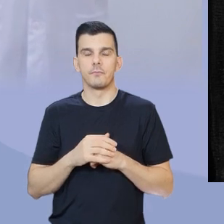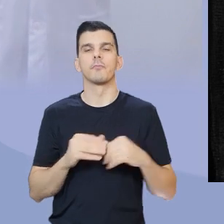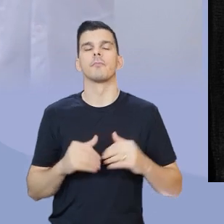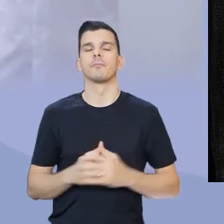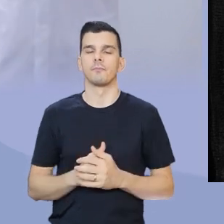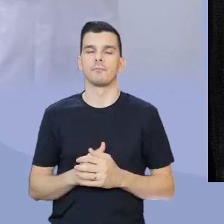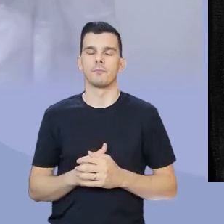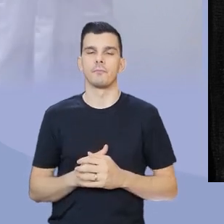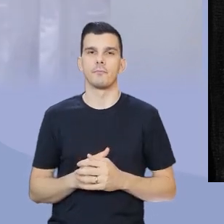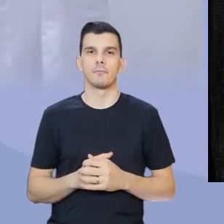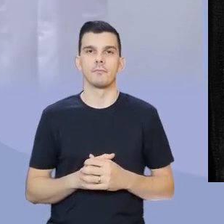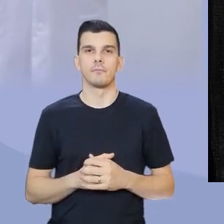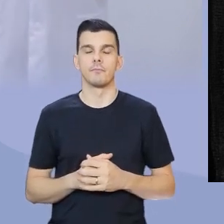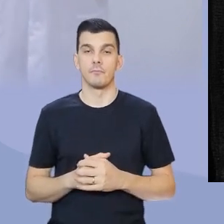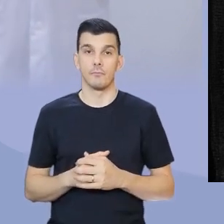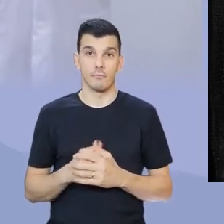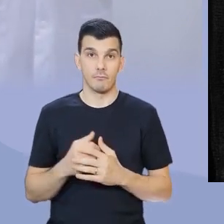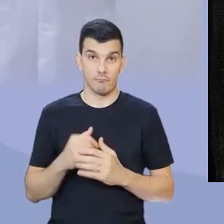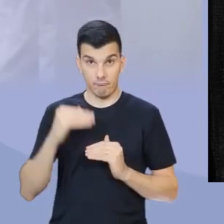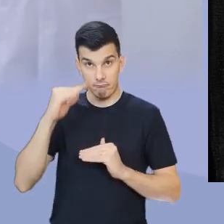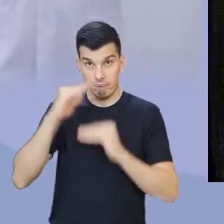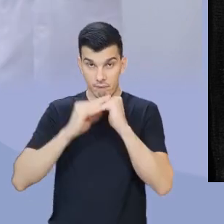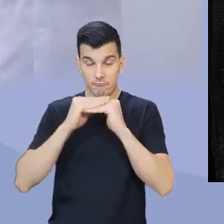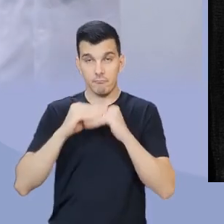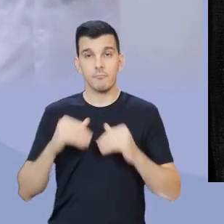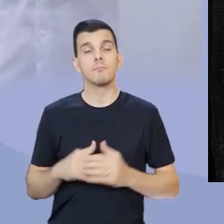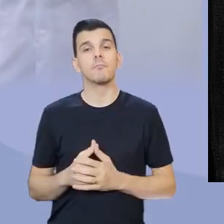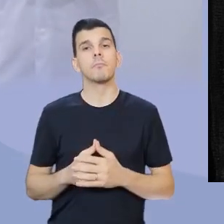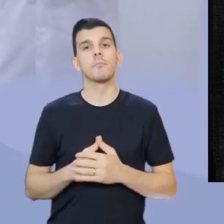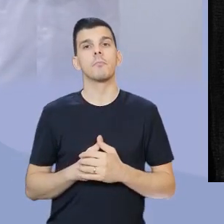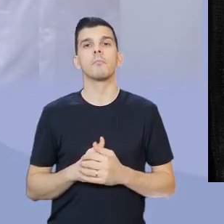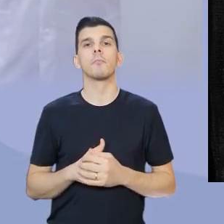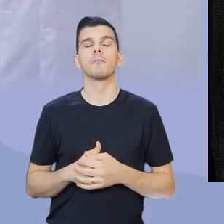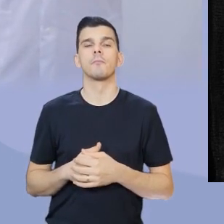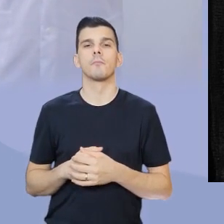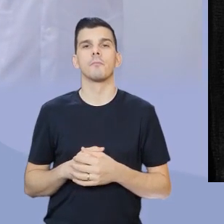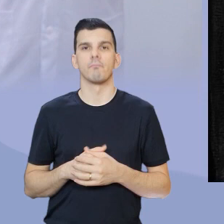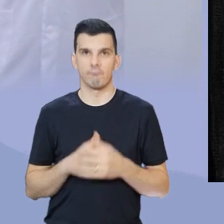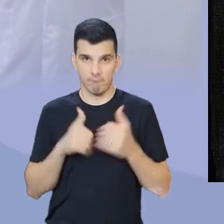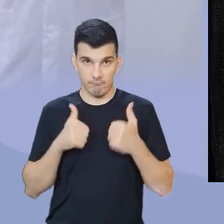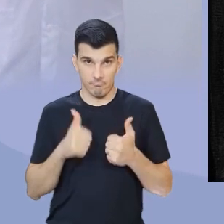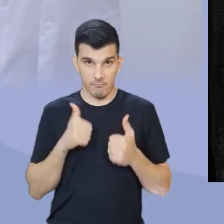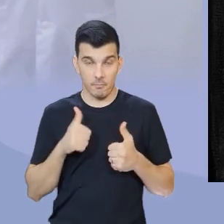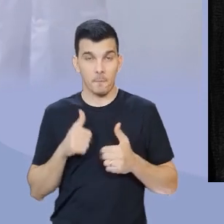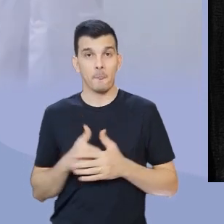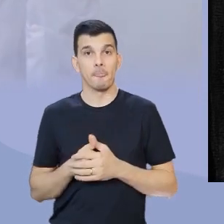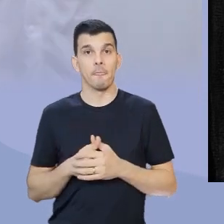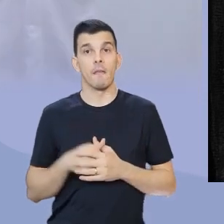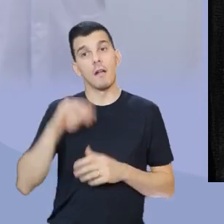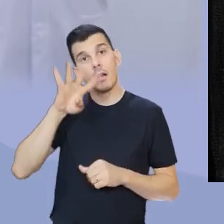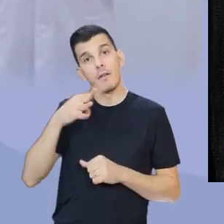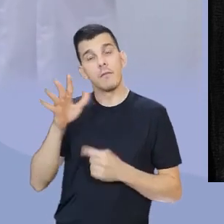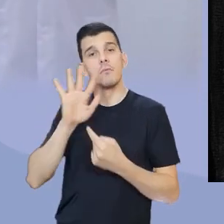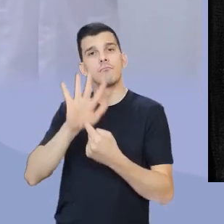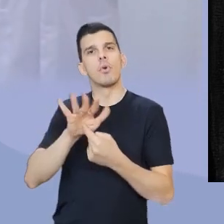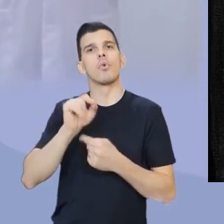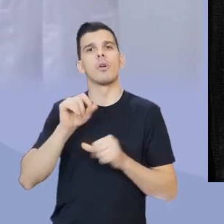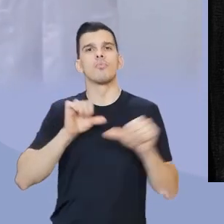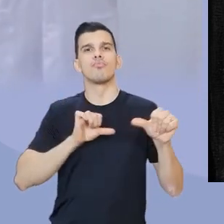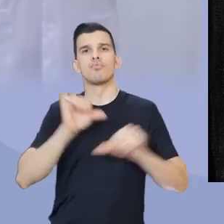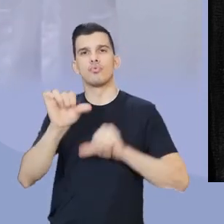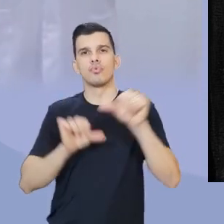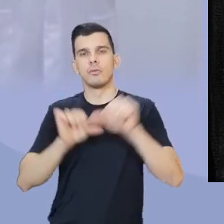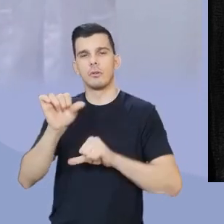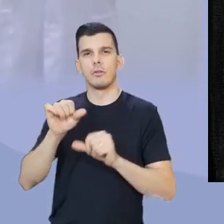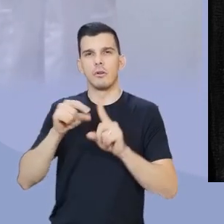TM, né? Que é um valor máximo aí, TM, beleza? Show de bola, vamos lá. O gráfico ilustra a oscilação